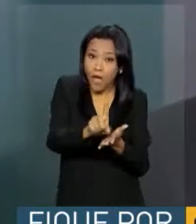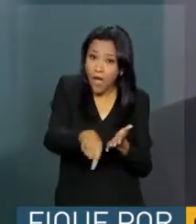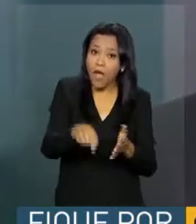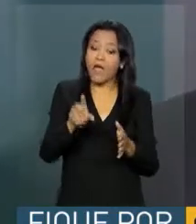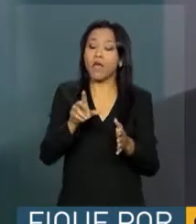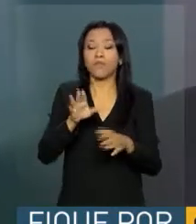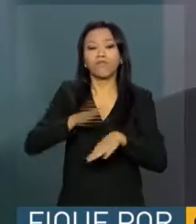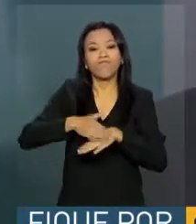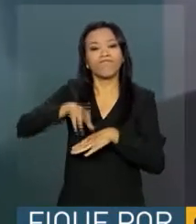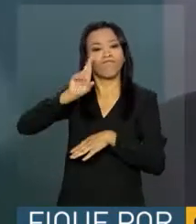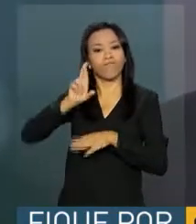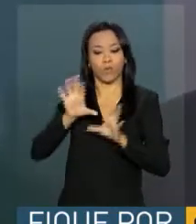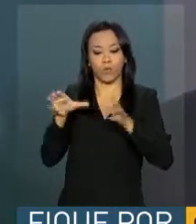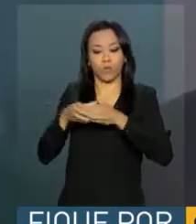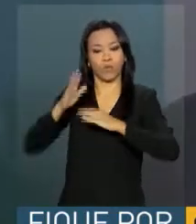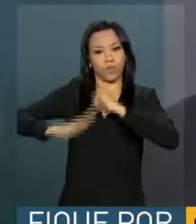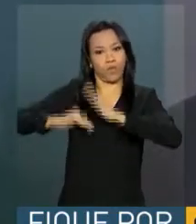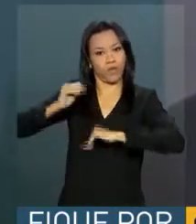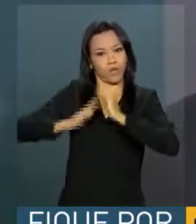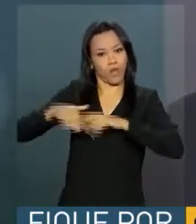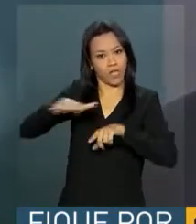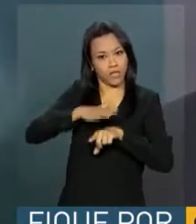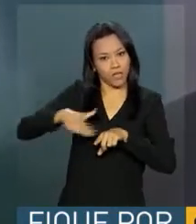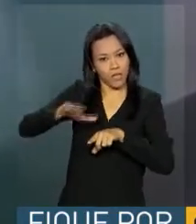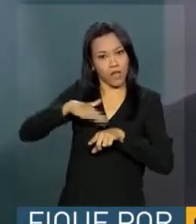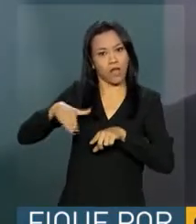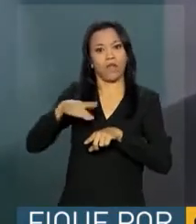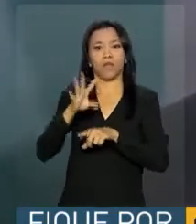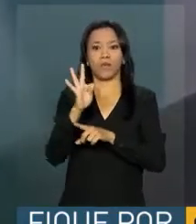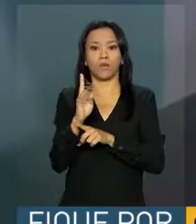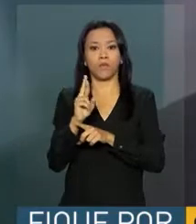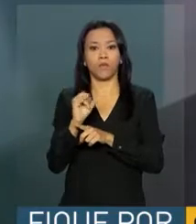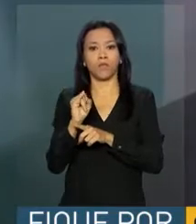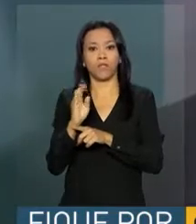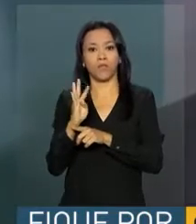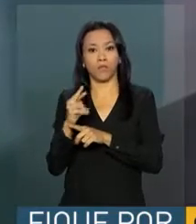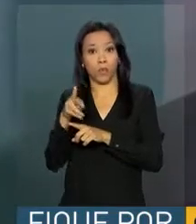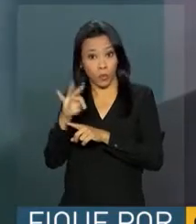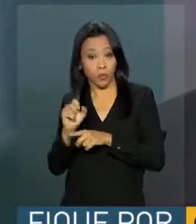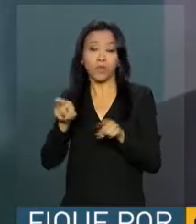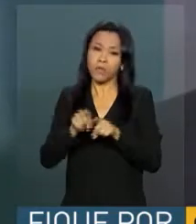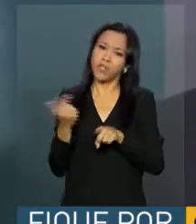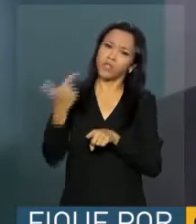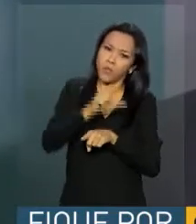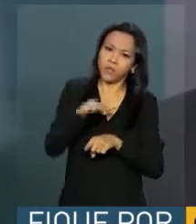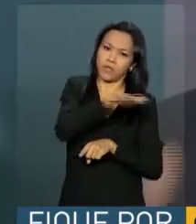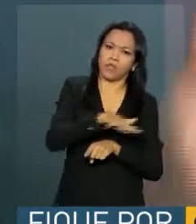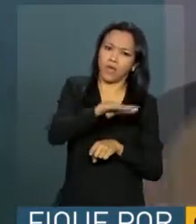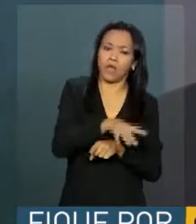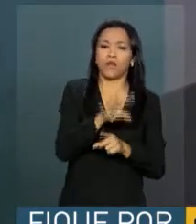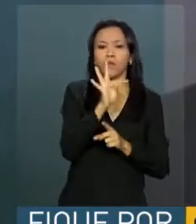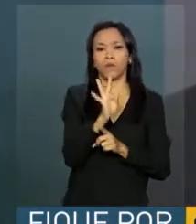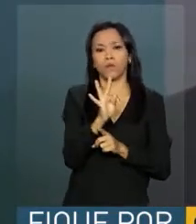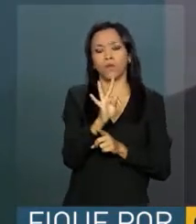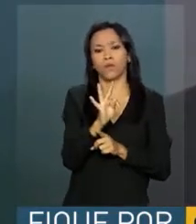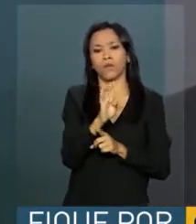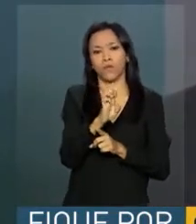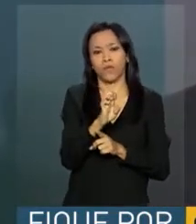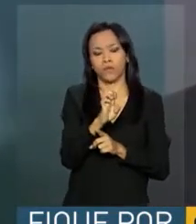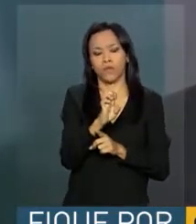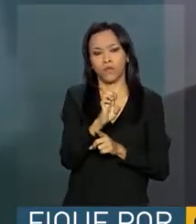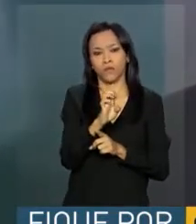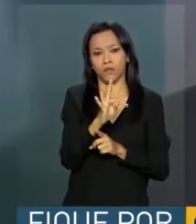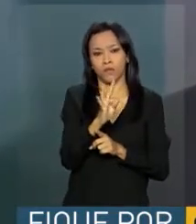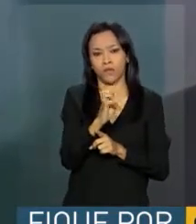da tributação, etc., estudar isso, como também de outras áreas, né, do Tesouro, de estudo